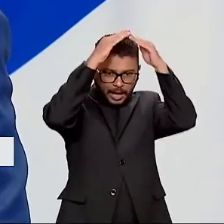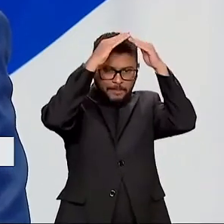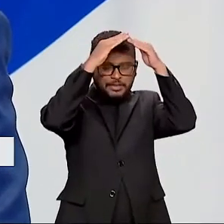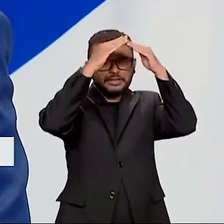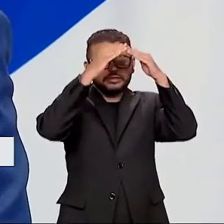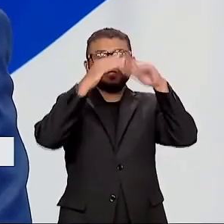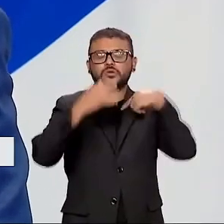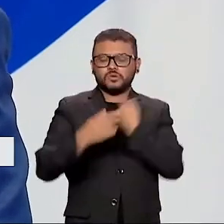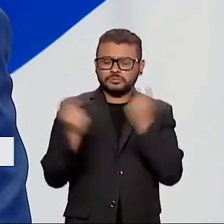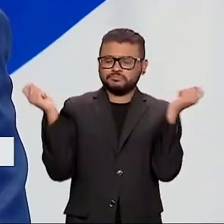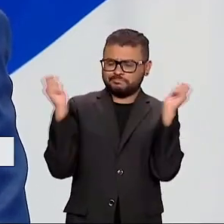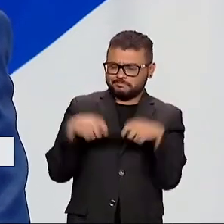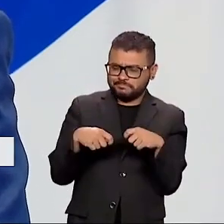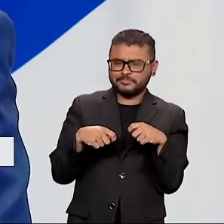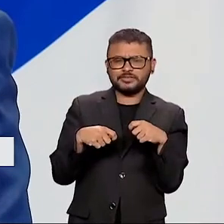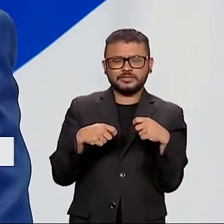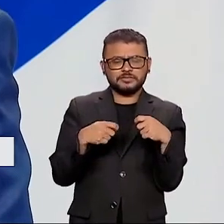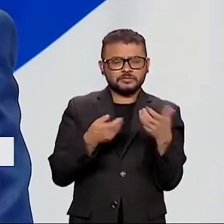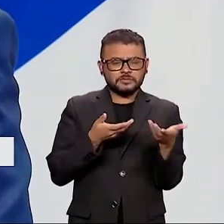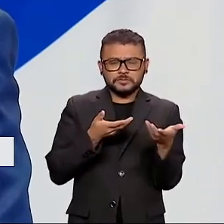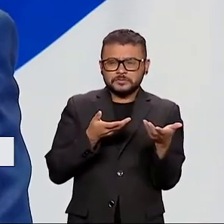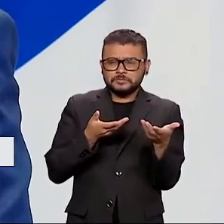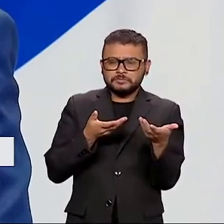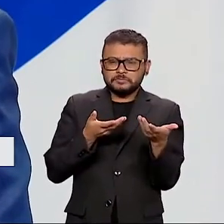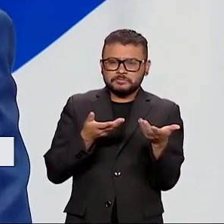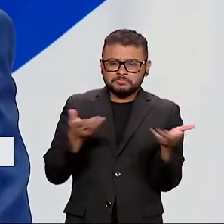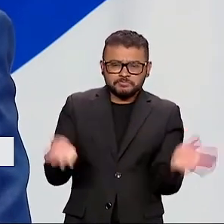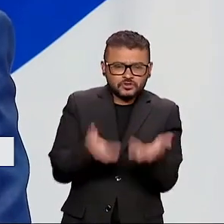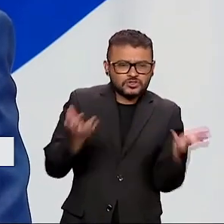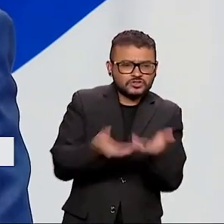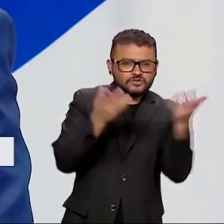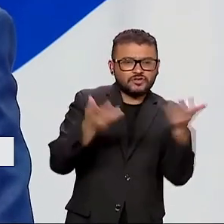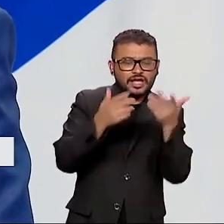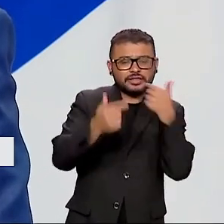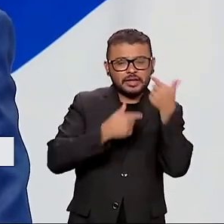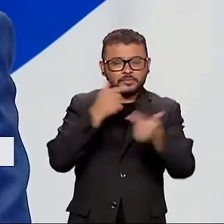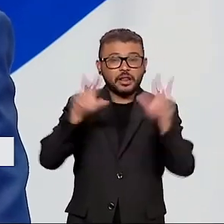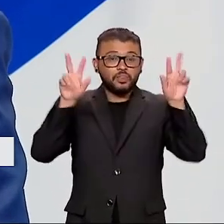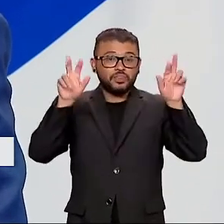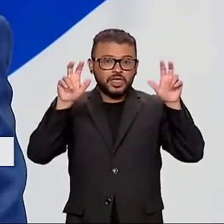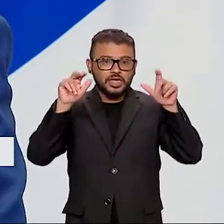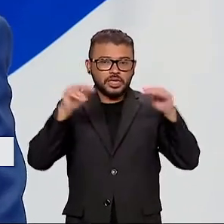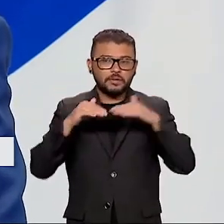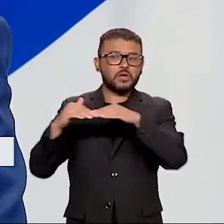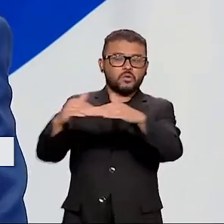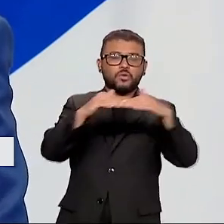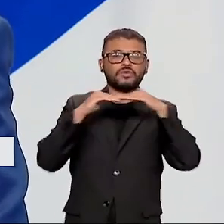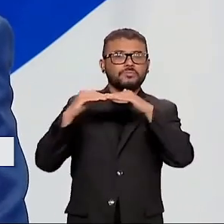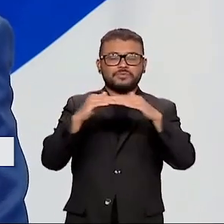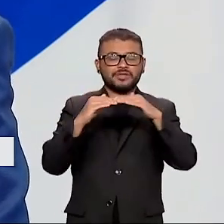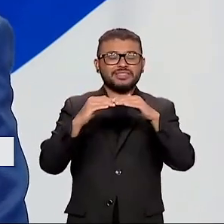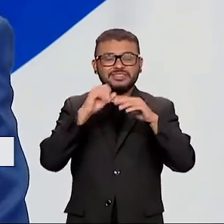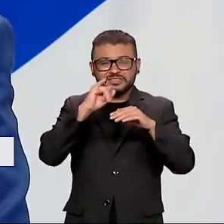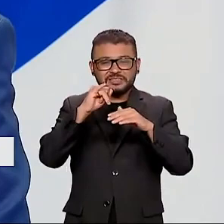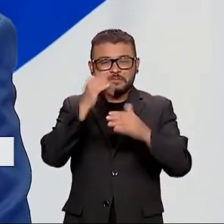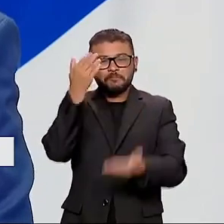tiver capacidade de mobilizar a humanidade contra a desigualdade, nós seremos todos